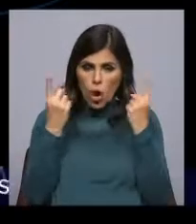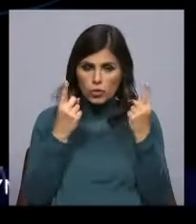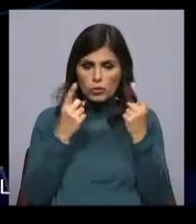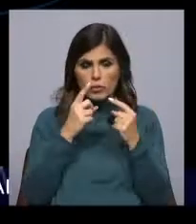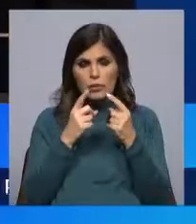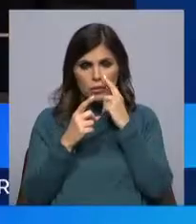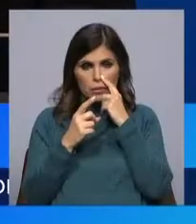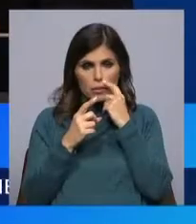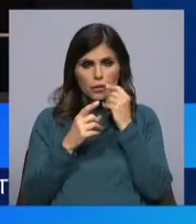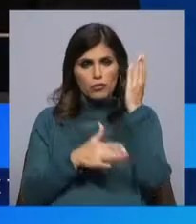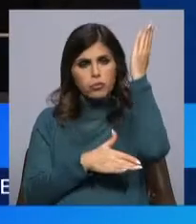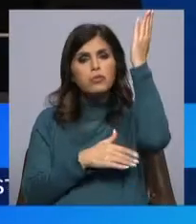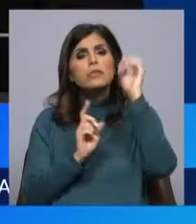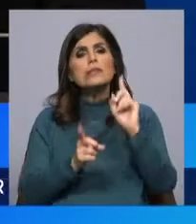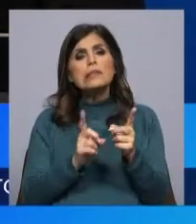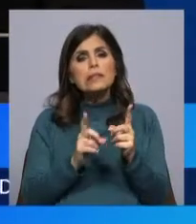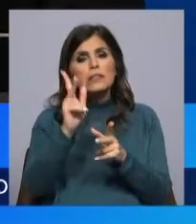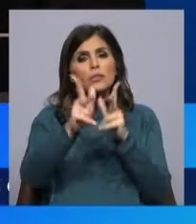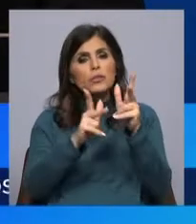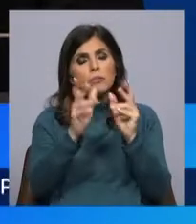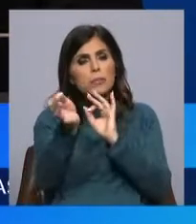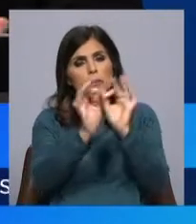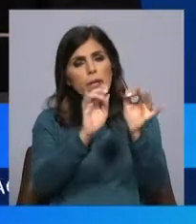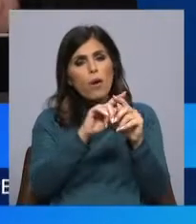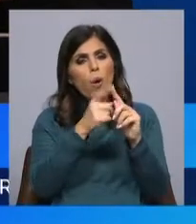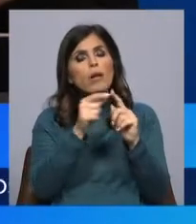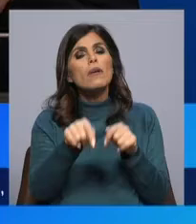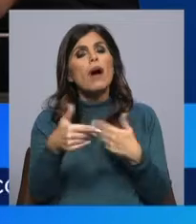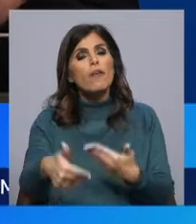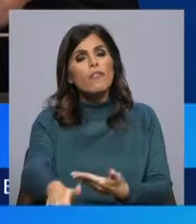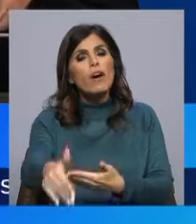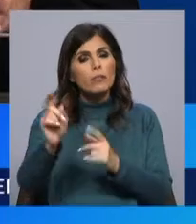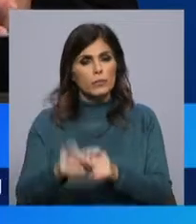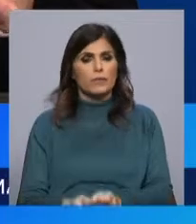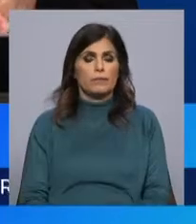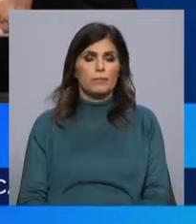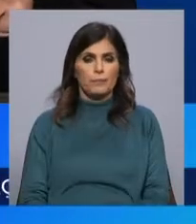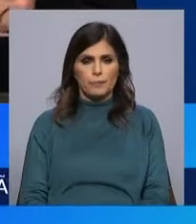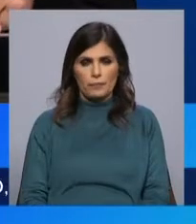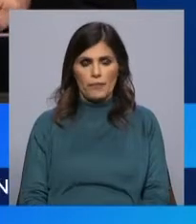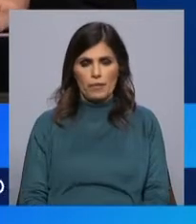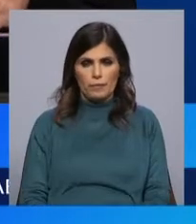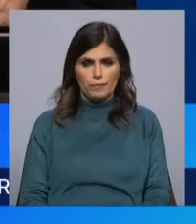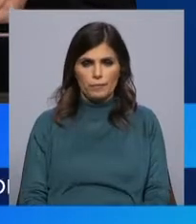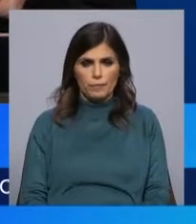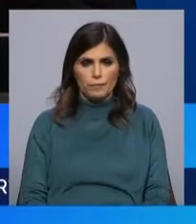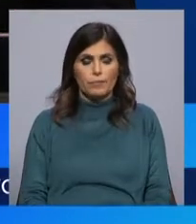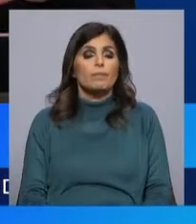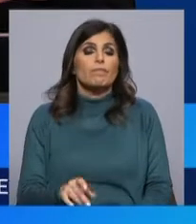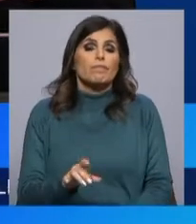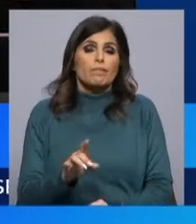e da indústria espacial projetadas para este ano, que ainda agora começou. É verdade, vamos fazer aqui um pequeno exercício